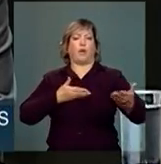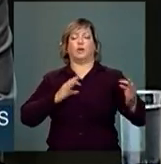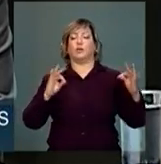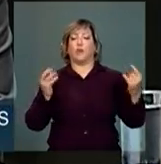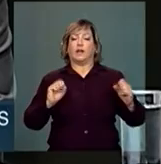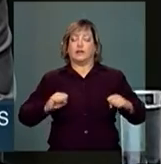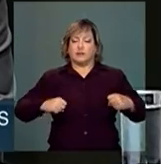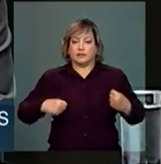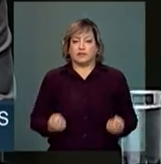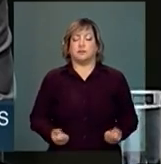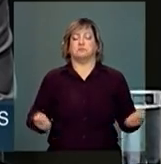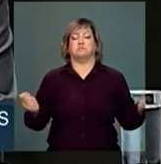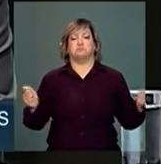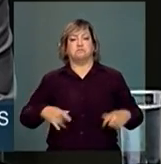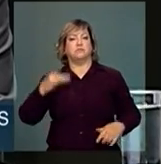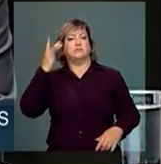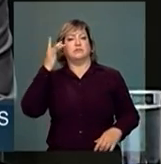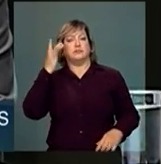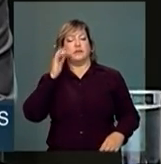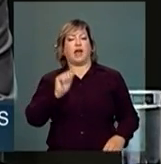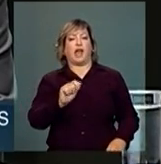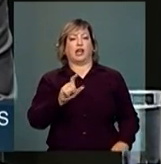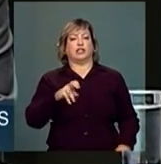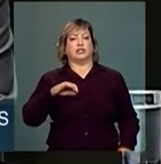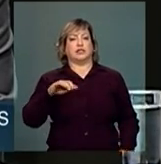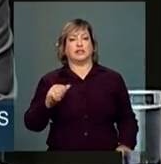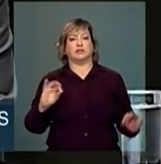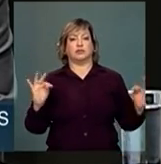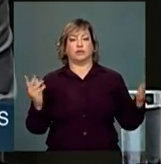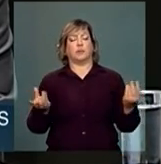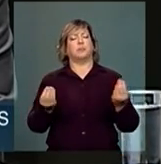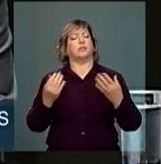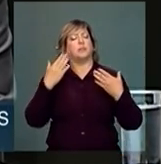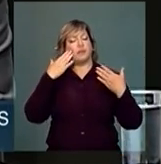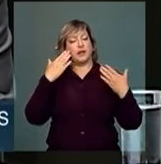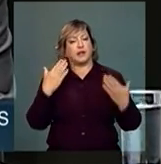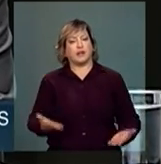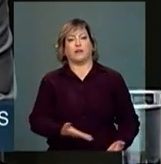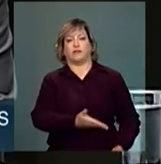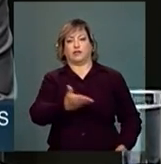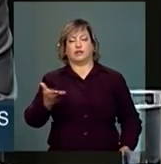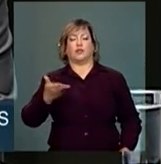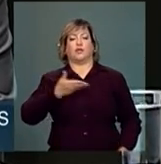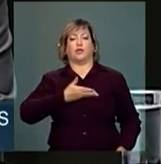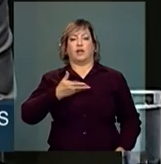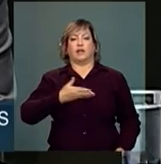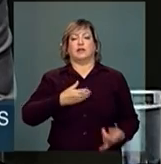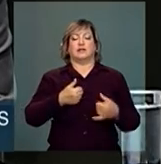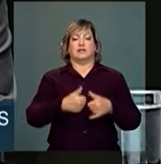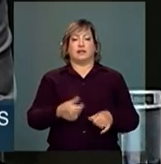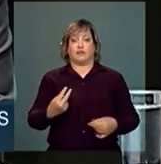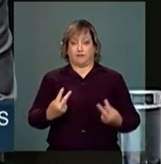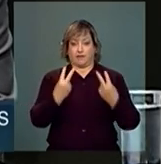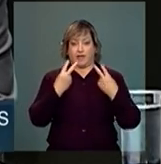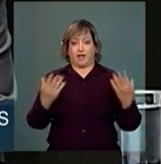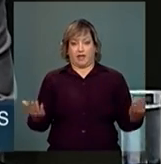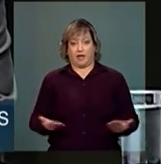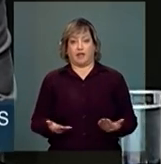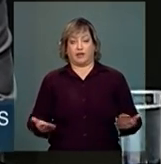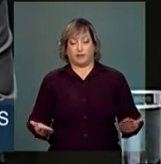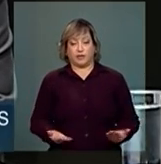dedicados e competentes, rede de agências. Então, muito obrigado a você, colega, que está nos vendo nesse